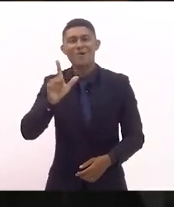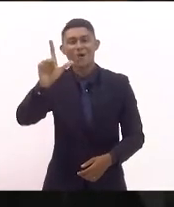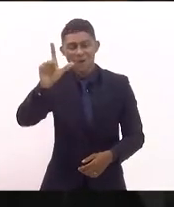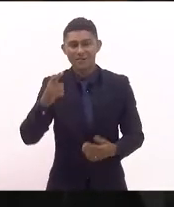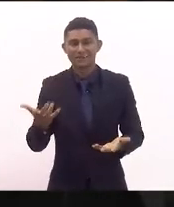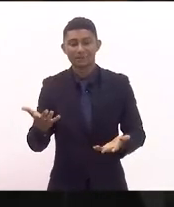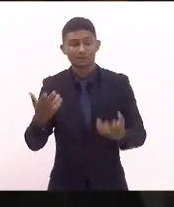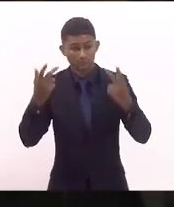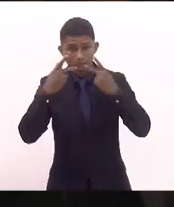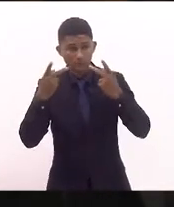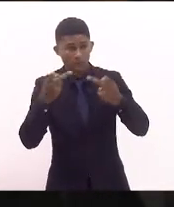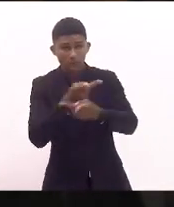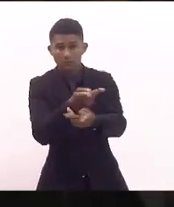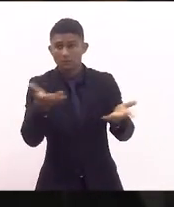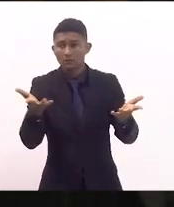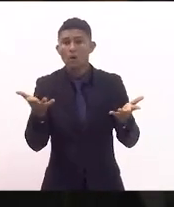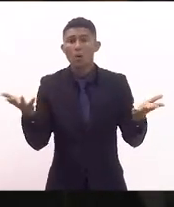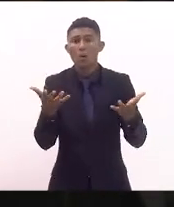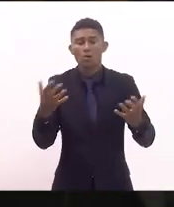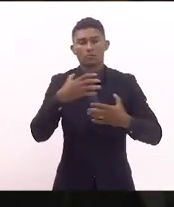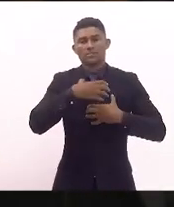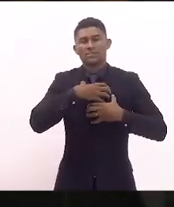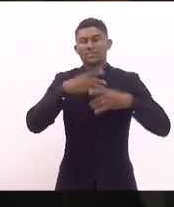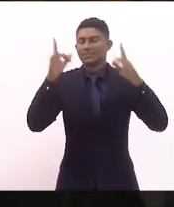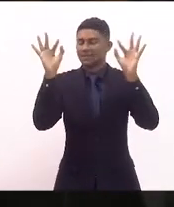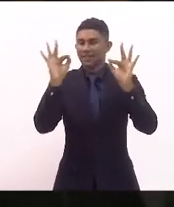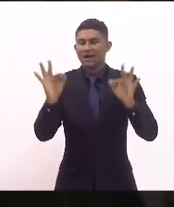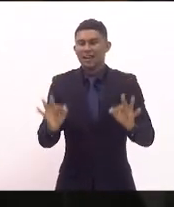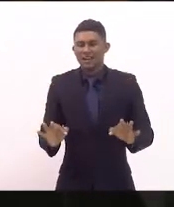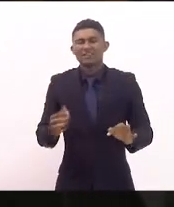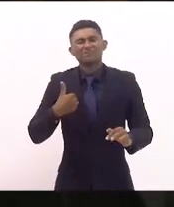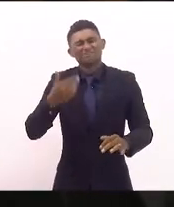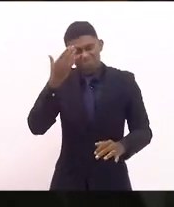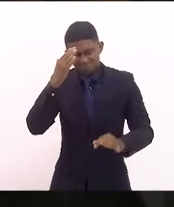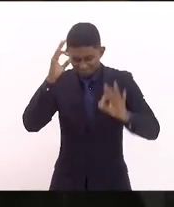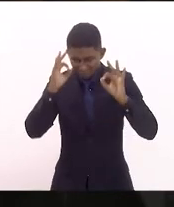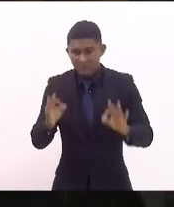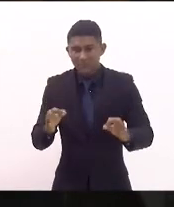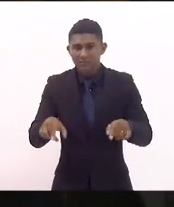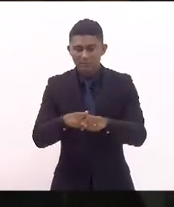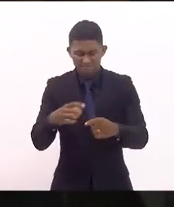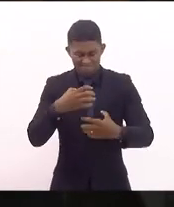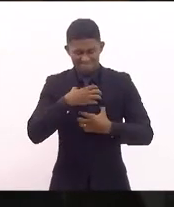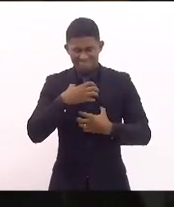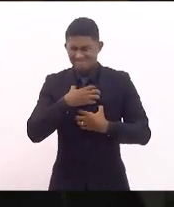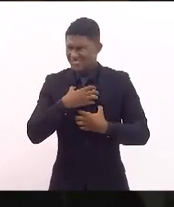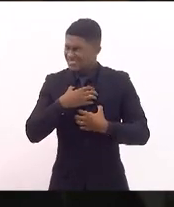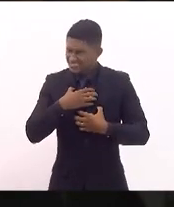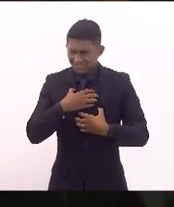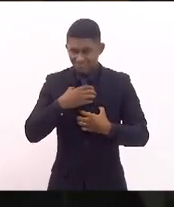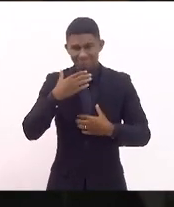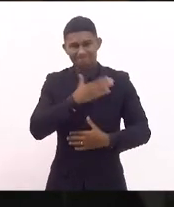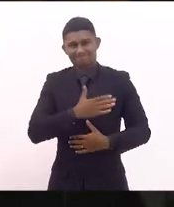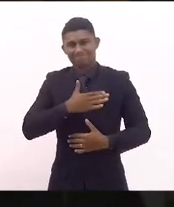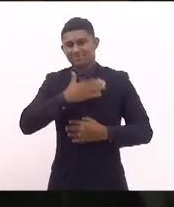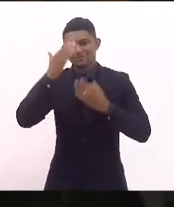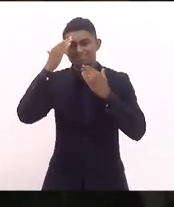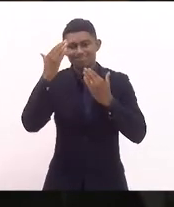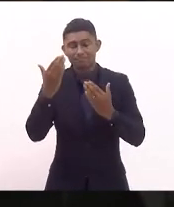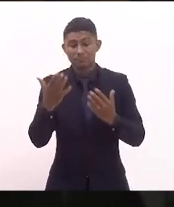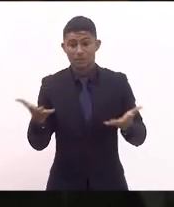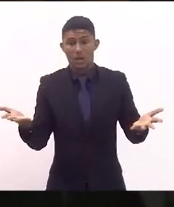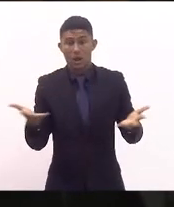aos senhores, hoje com alegria, convicção e muita gratidão por este momento. Este instante de